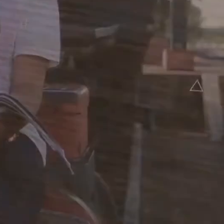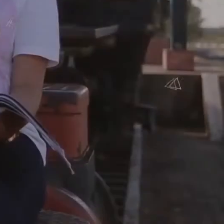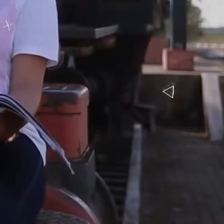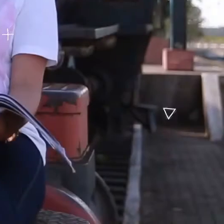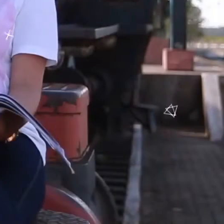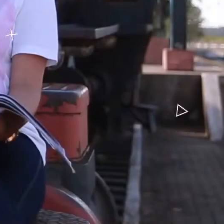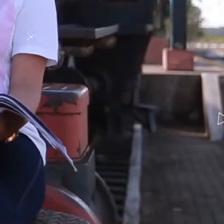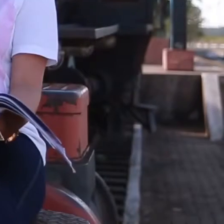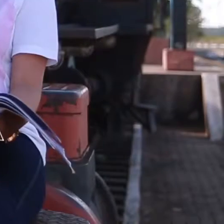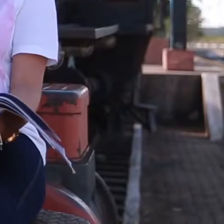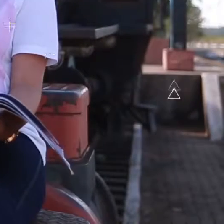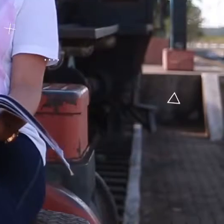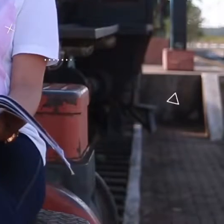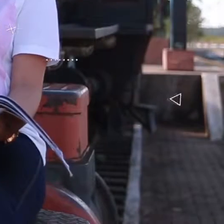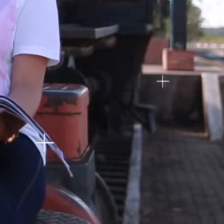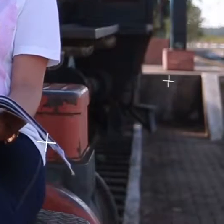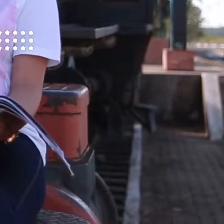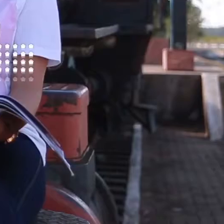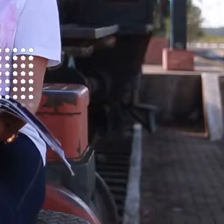E aí